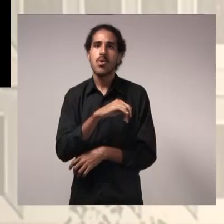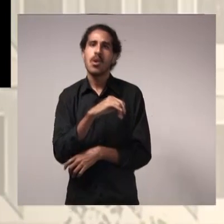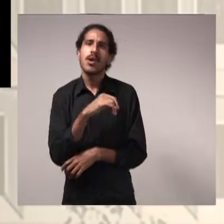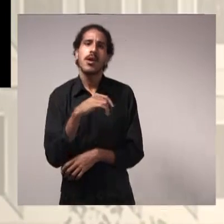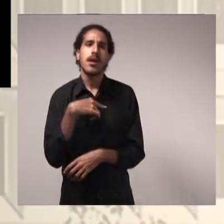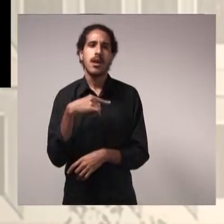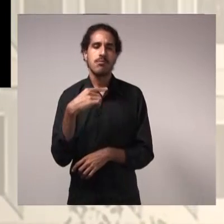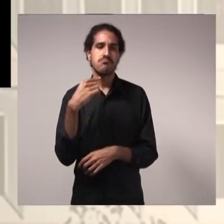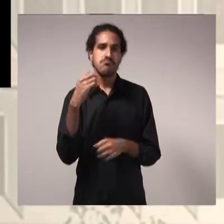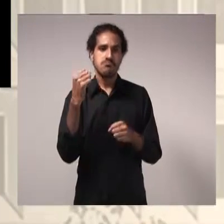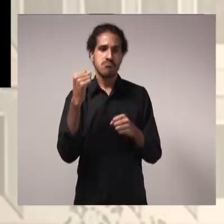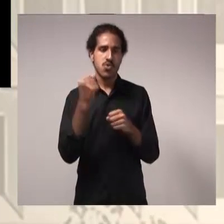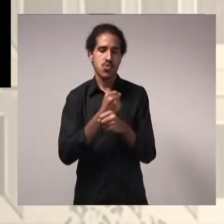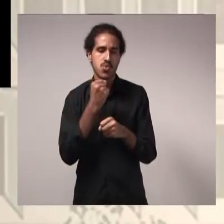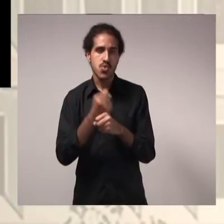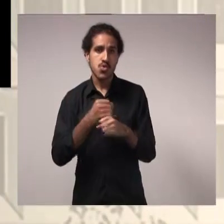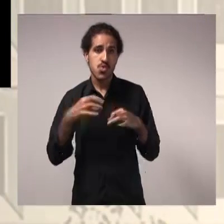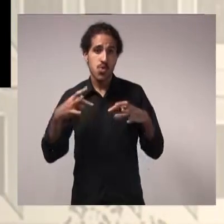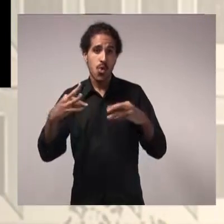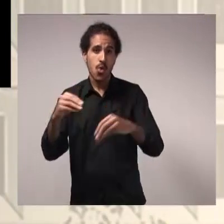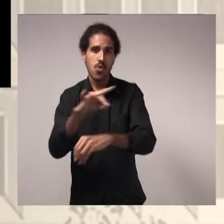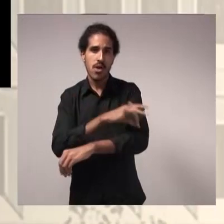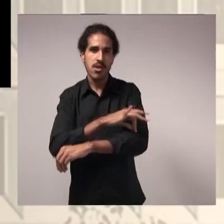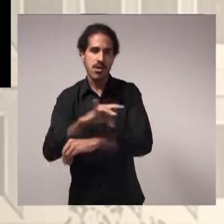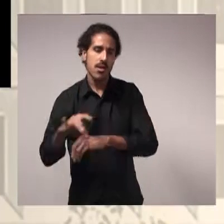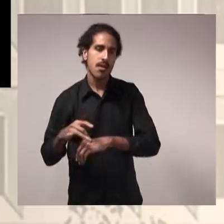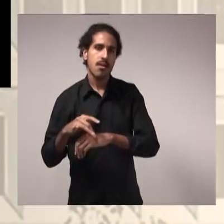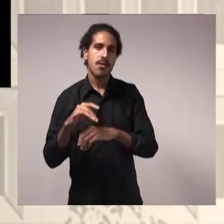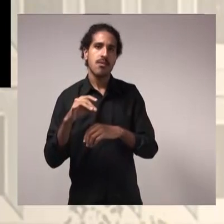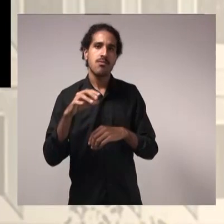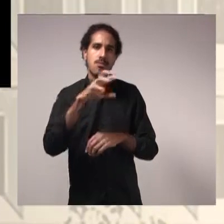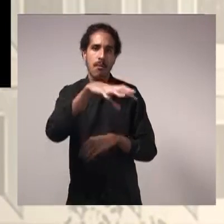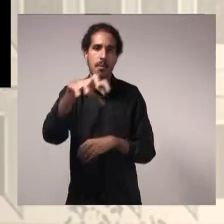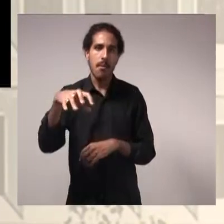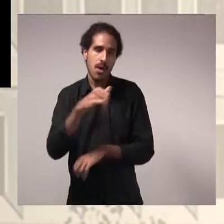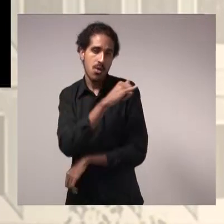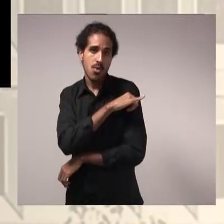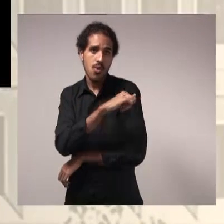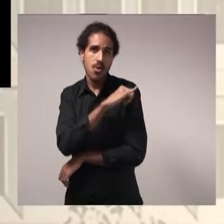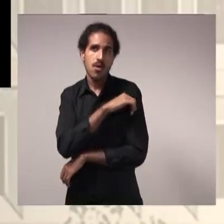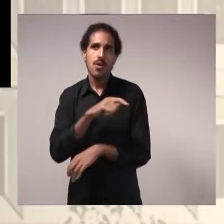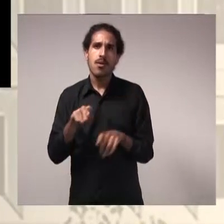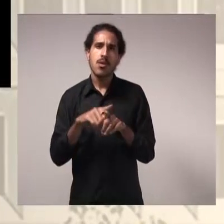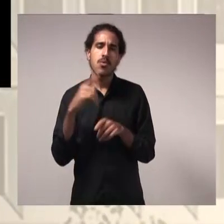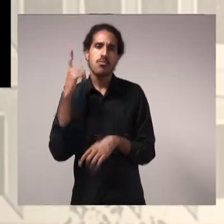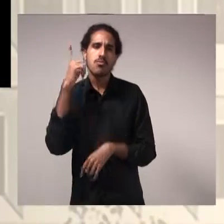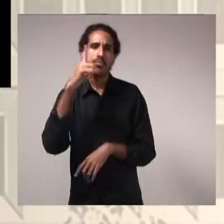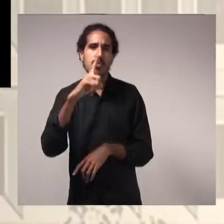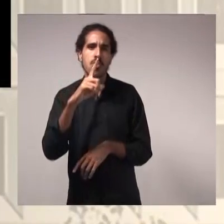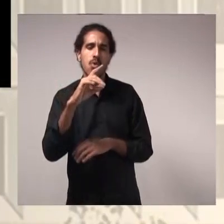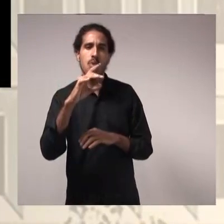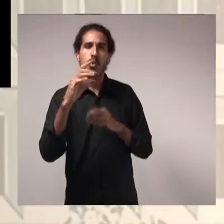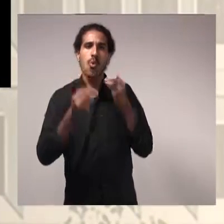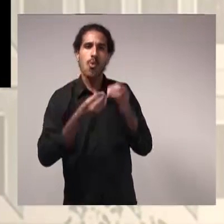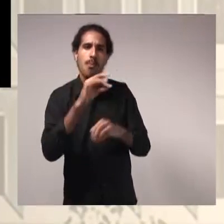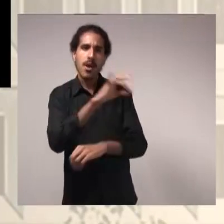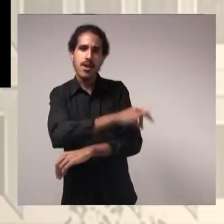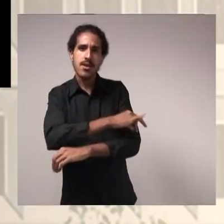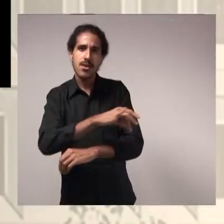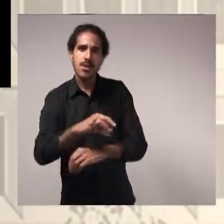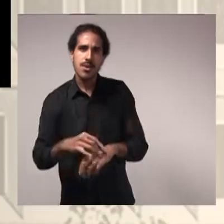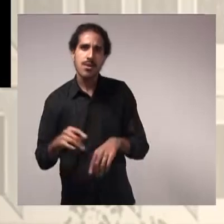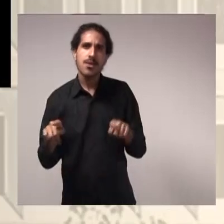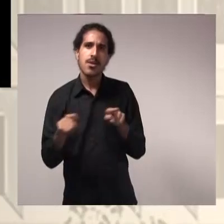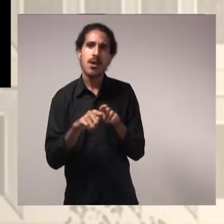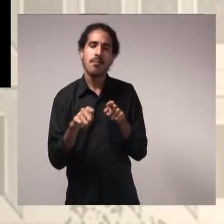rede. E nesse projeto ele soube aliar os recursos passivos da arquitetura com os recursos mecânicos, porque é